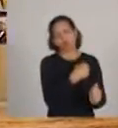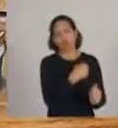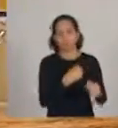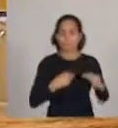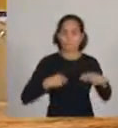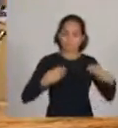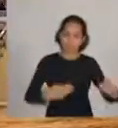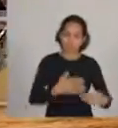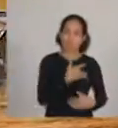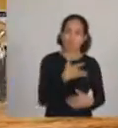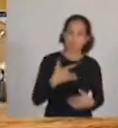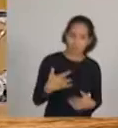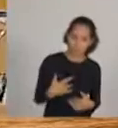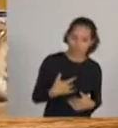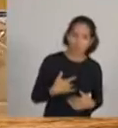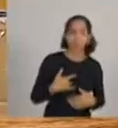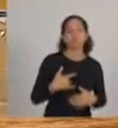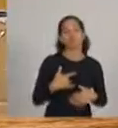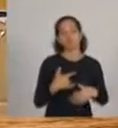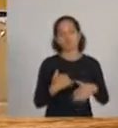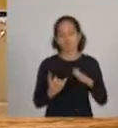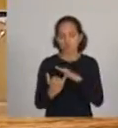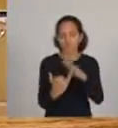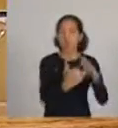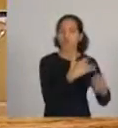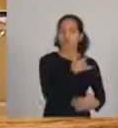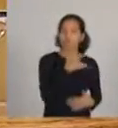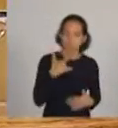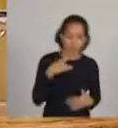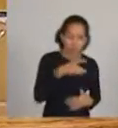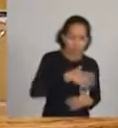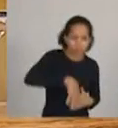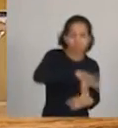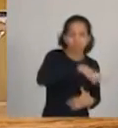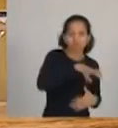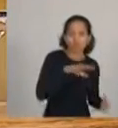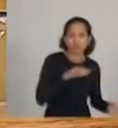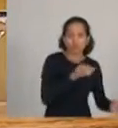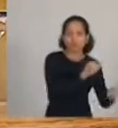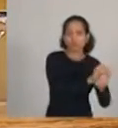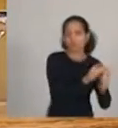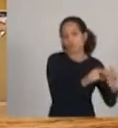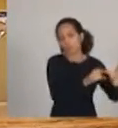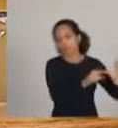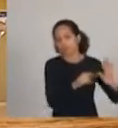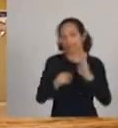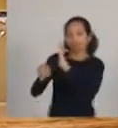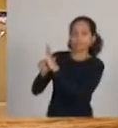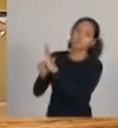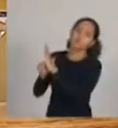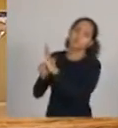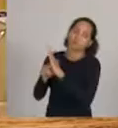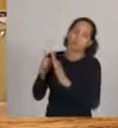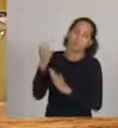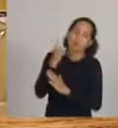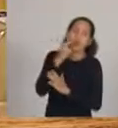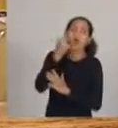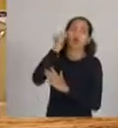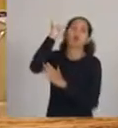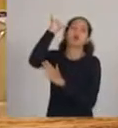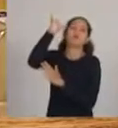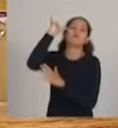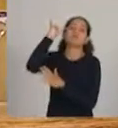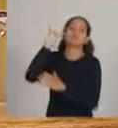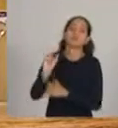Saúde, com os órgãos de saúde do nosso Estado, para poder também estar buscando intervir antes que uma